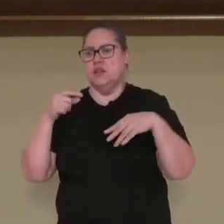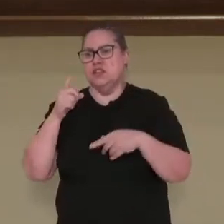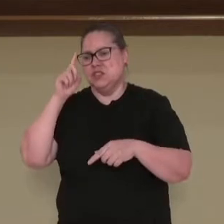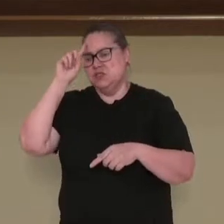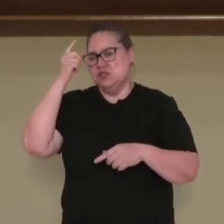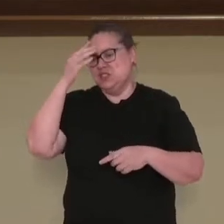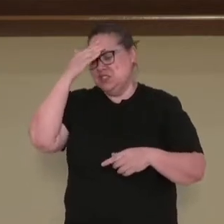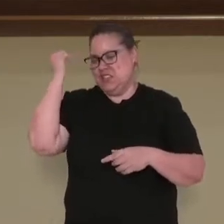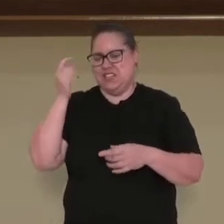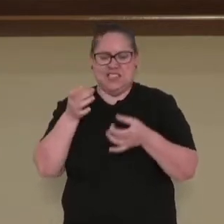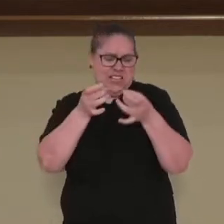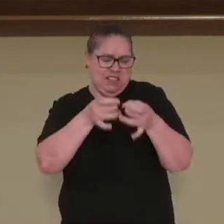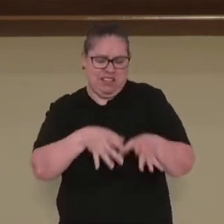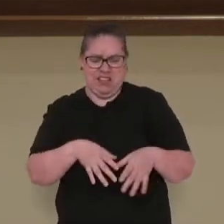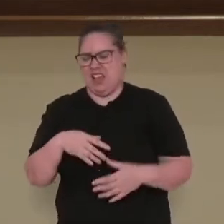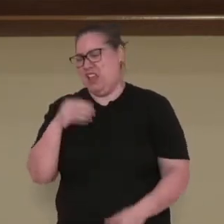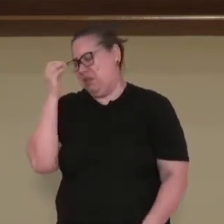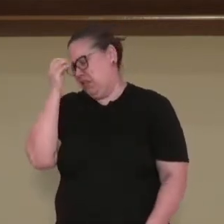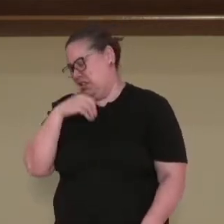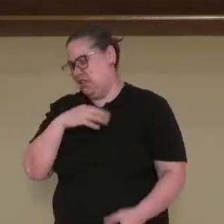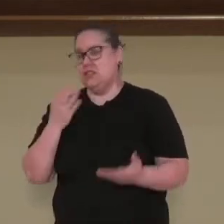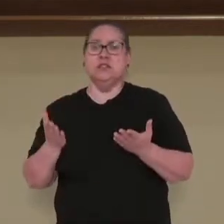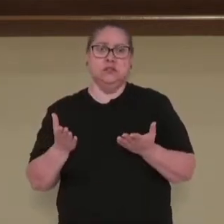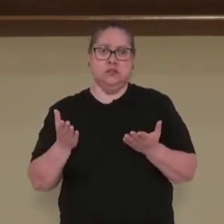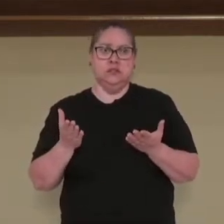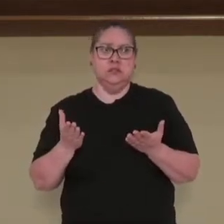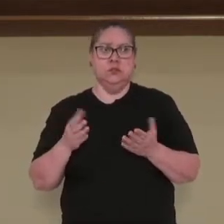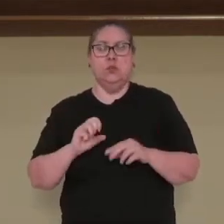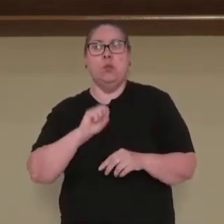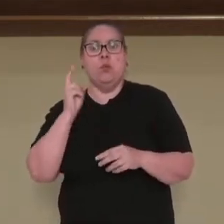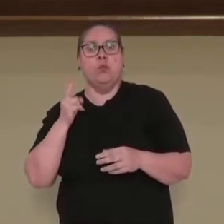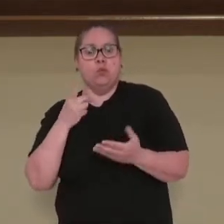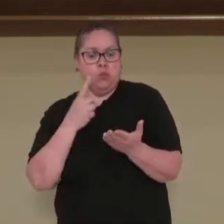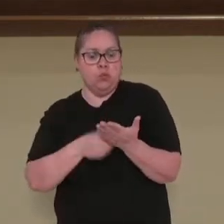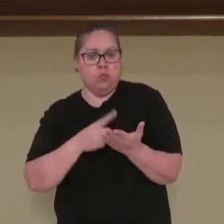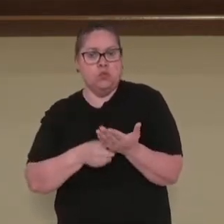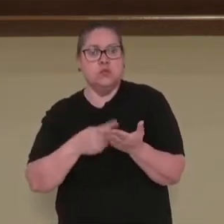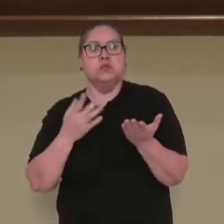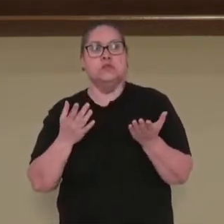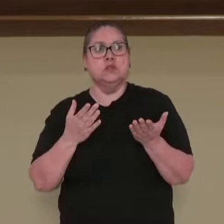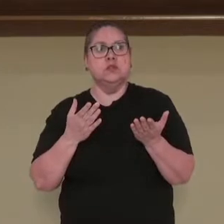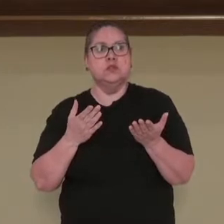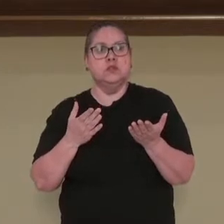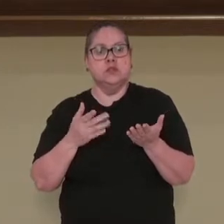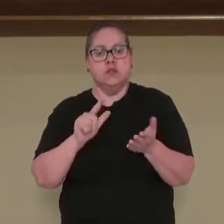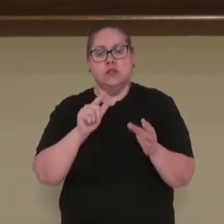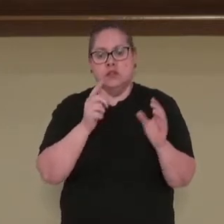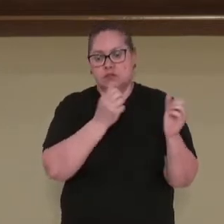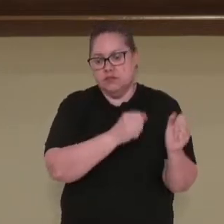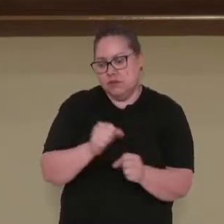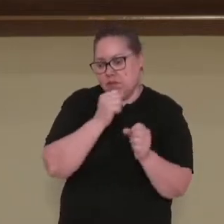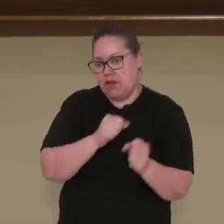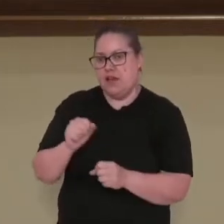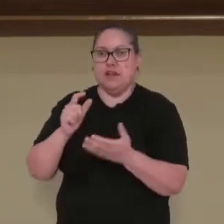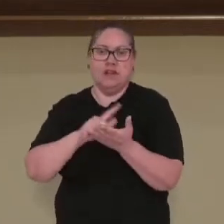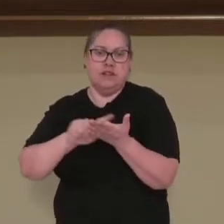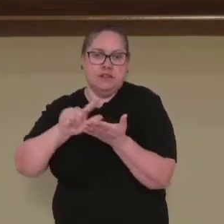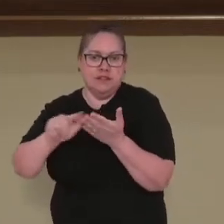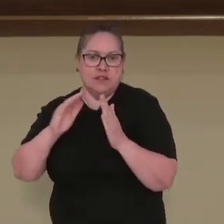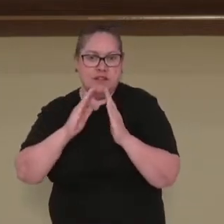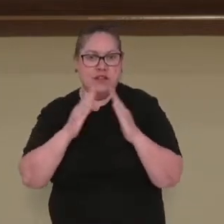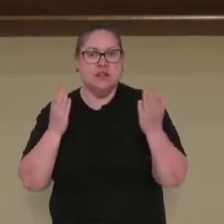esquece, desiste, fica com preguiça, ou compromissos mesmo, né? De limpar a casa,